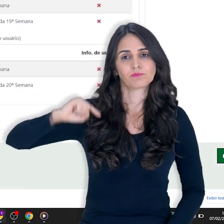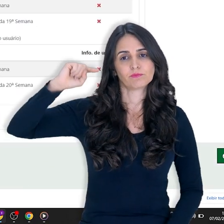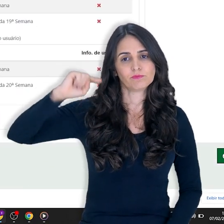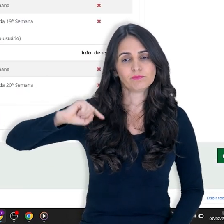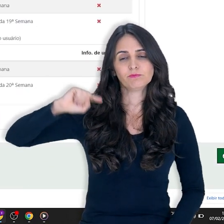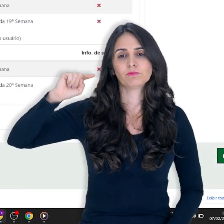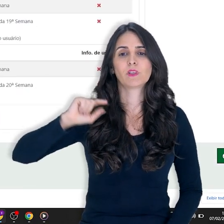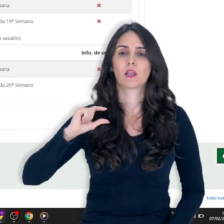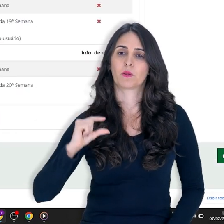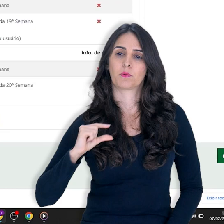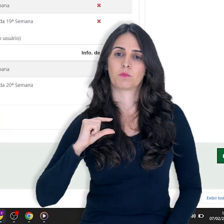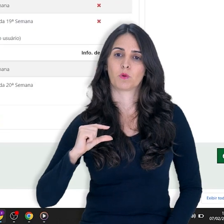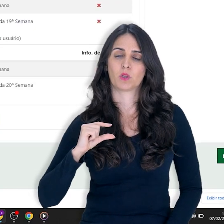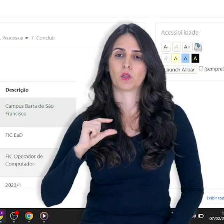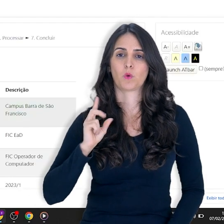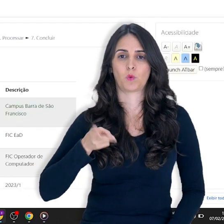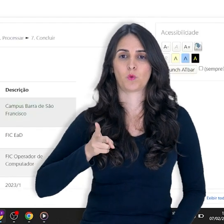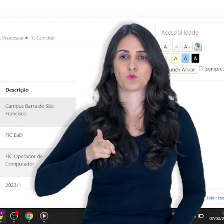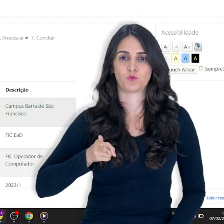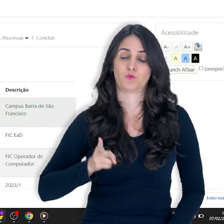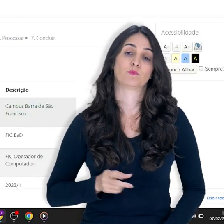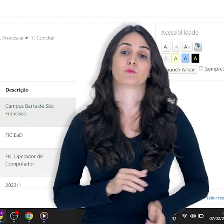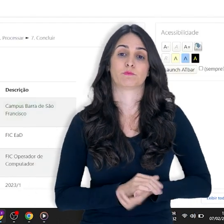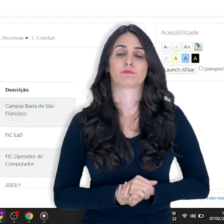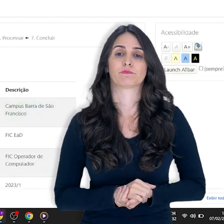para baixo, botão continuar.